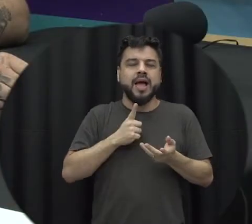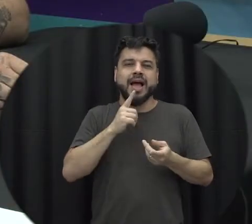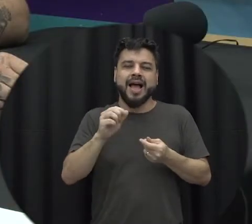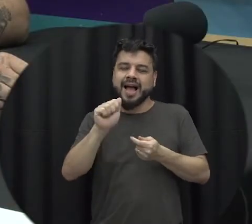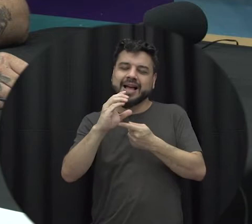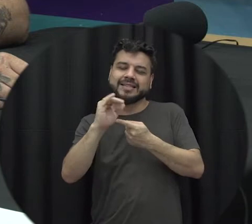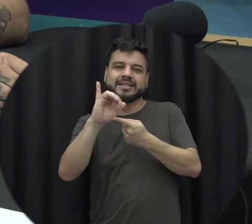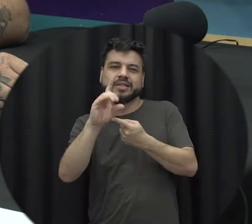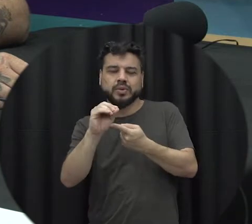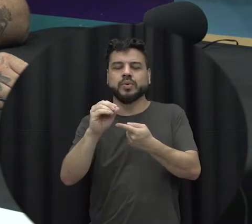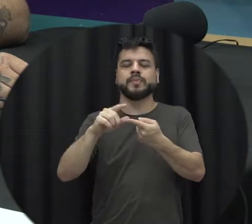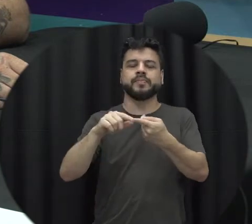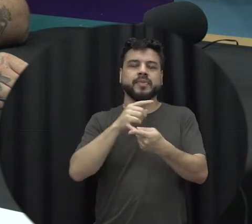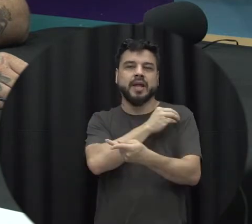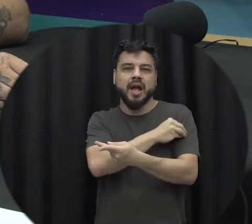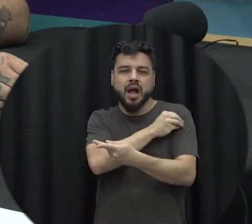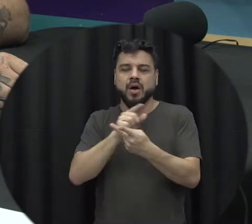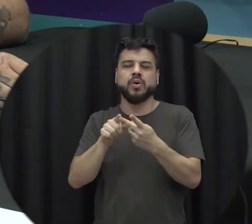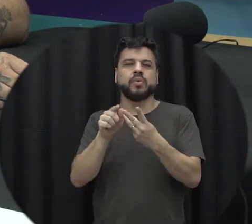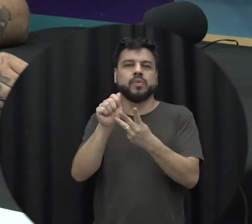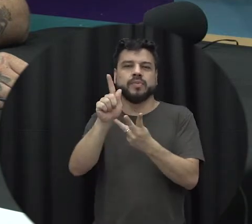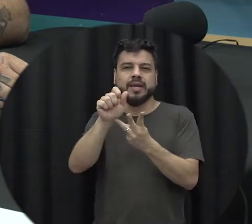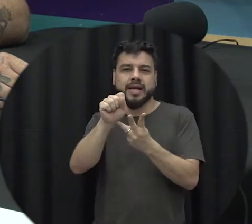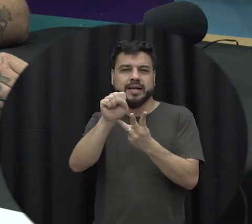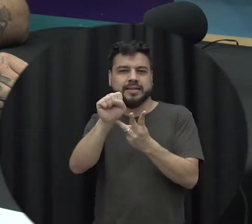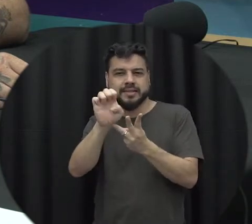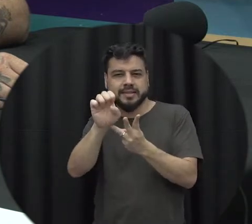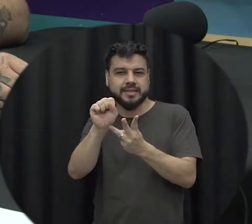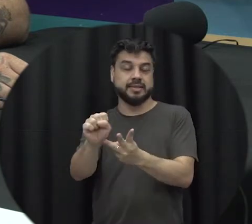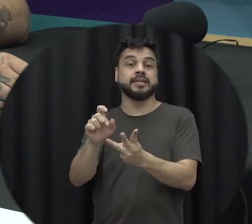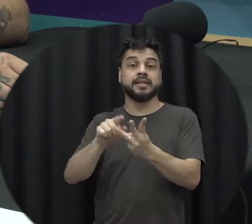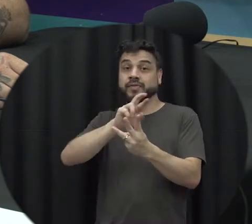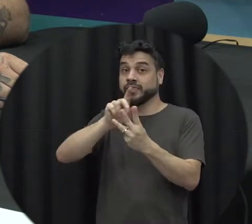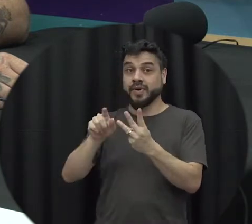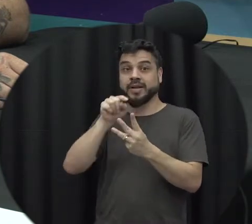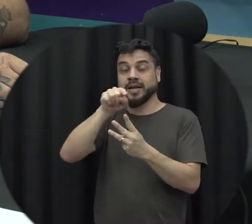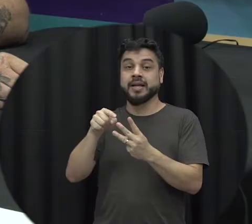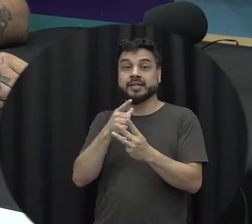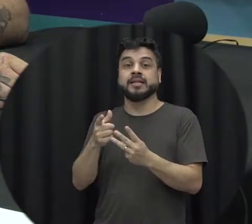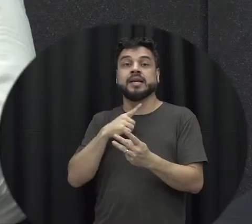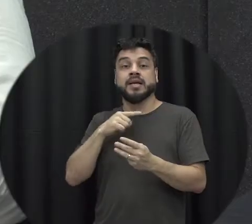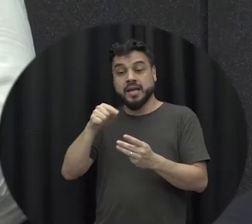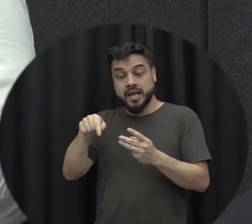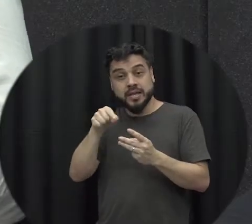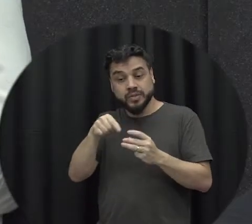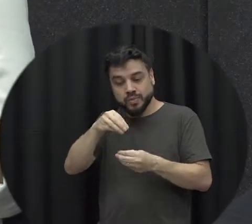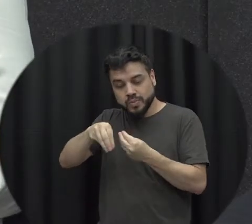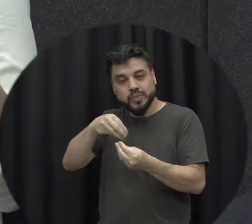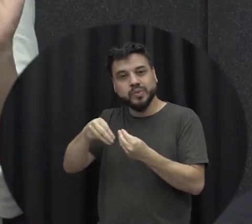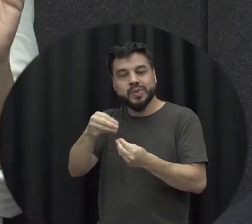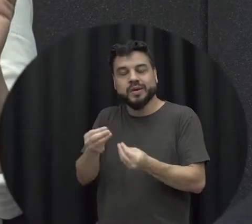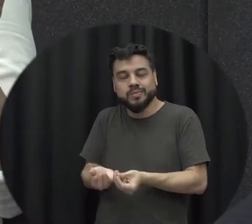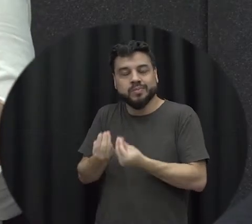Tem um processo, e estão liberando gás. E aqueles metabolismos secundários têm efeito benéfico para a nossa saúde. Então, eles